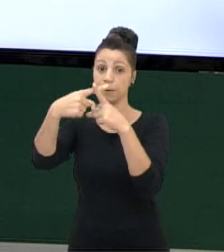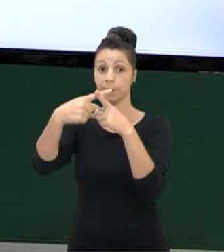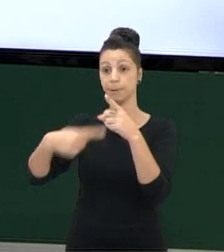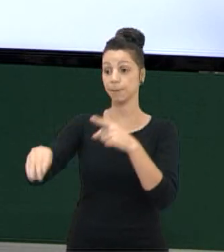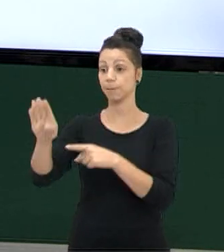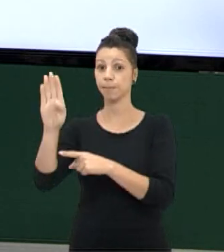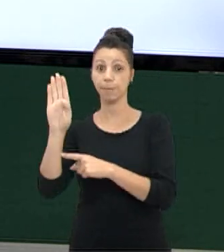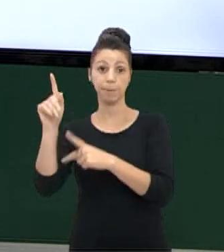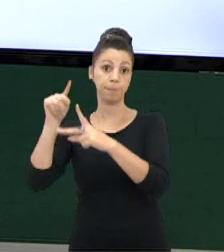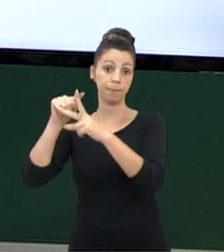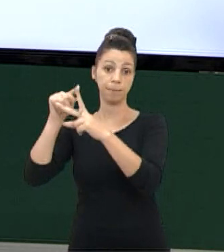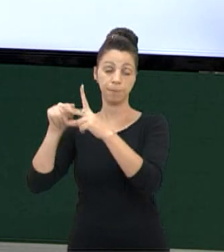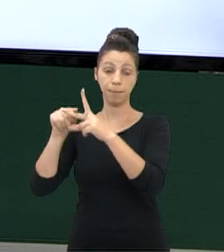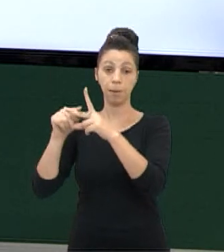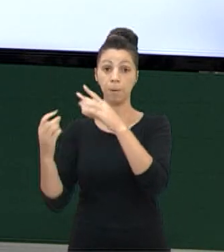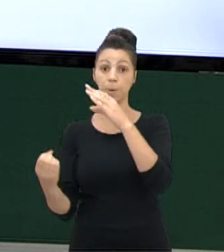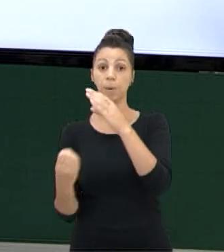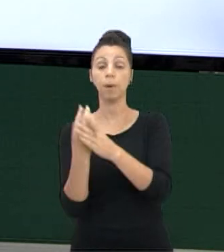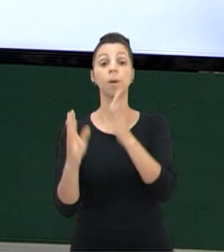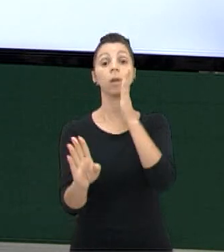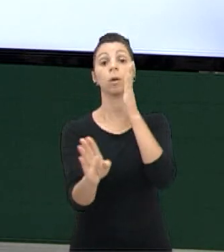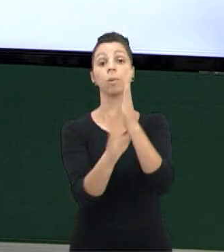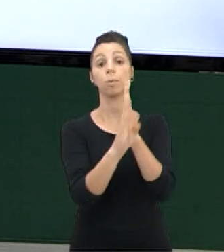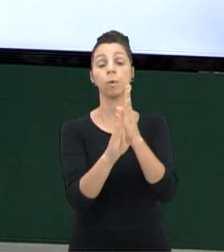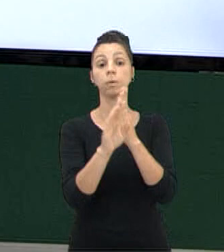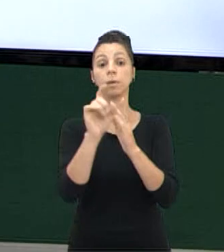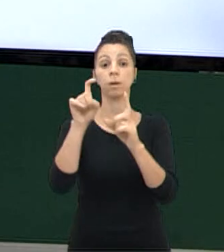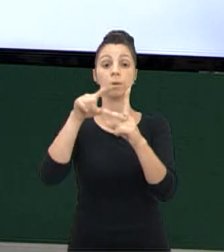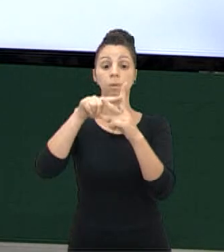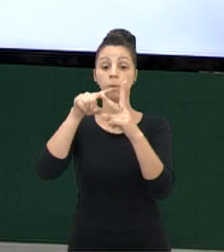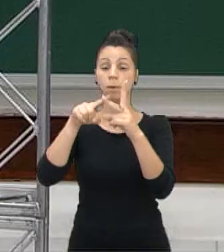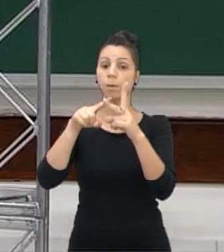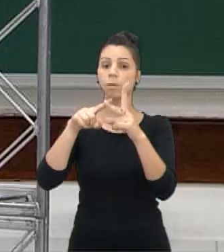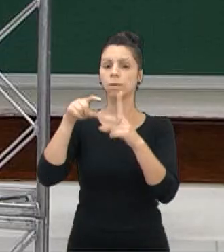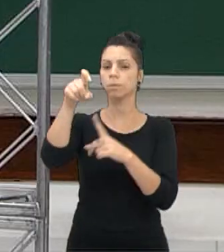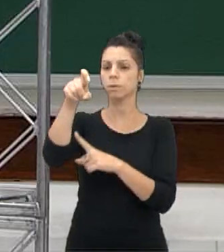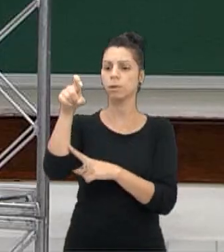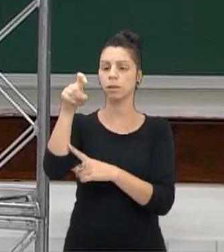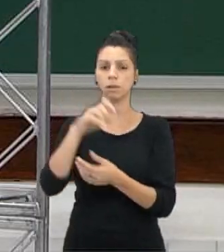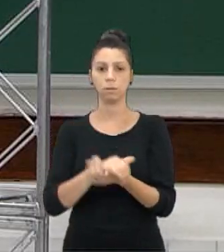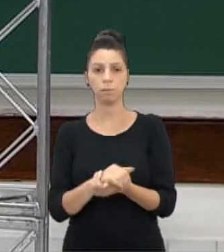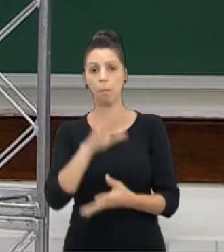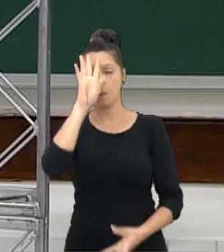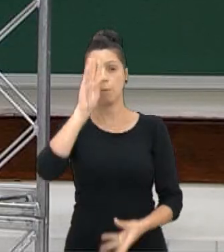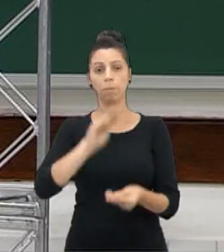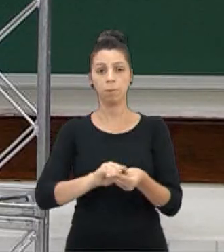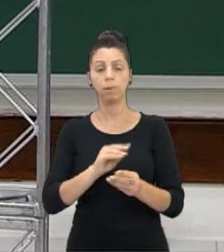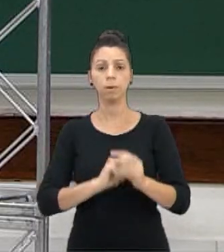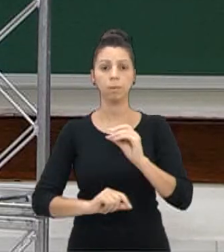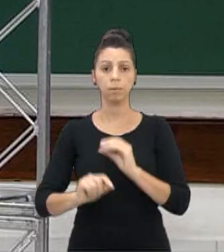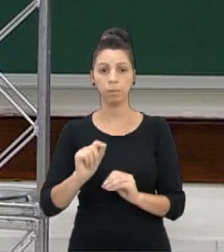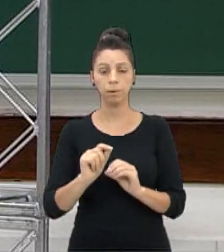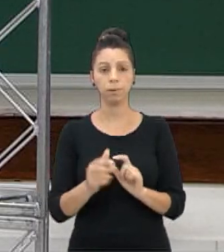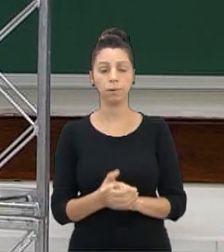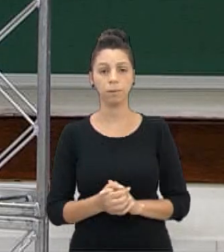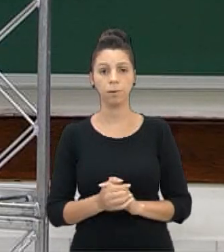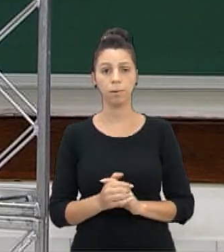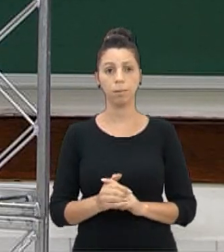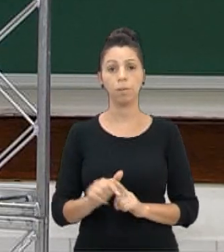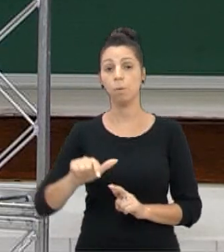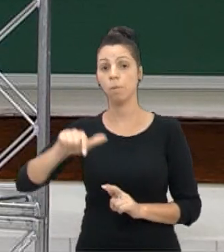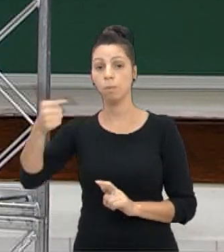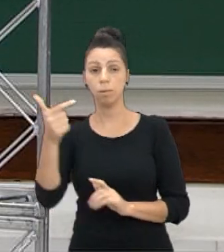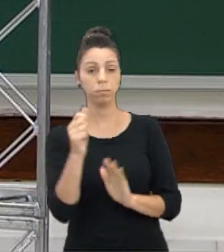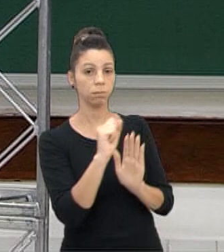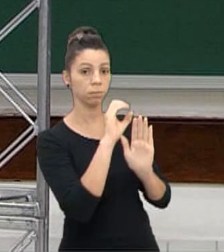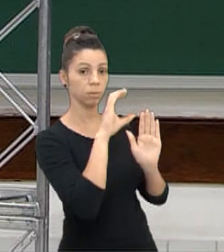então, o ângulo x, ok? Vamos entender um pouquinho agora sobre o próximo